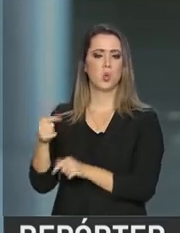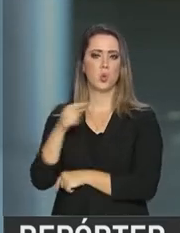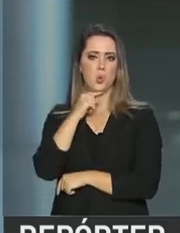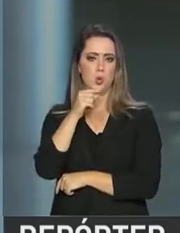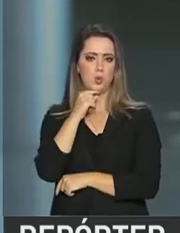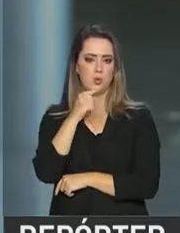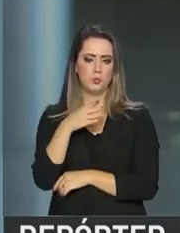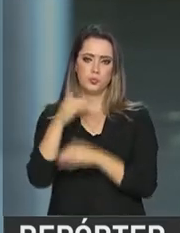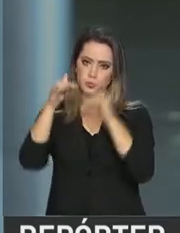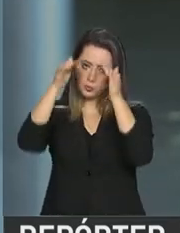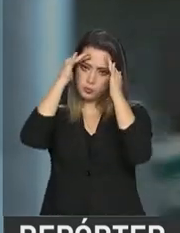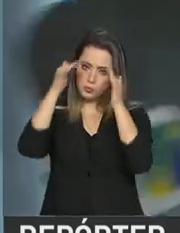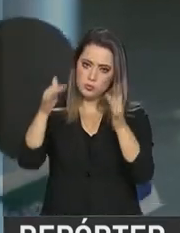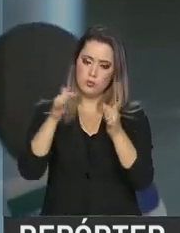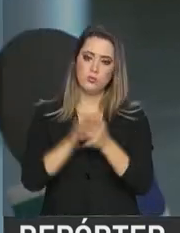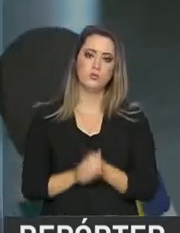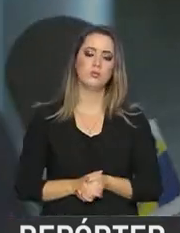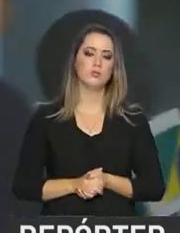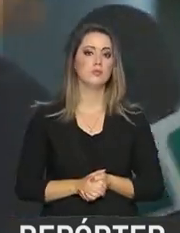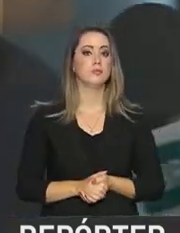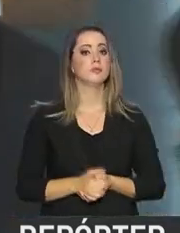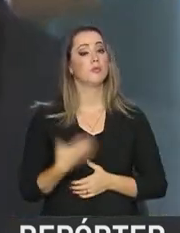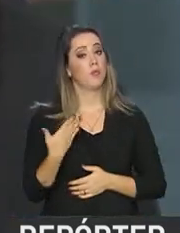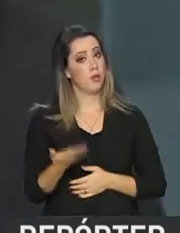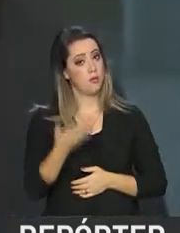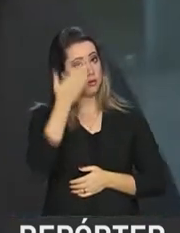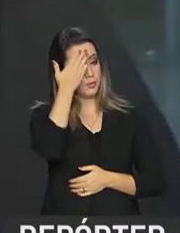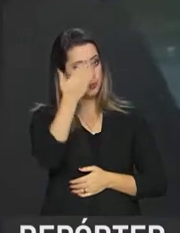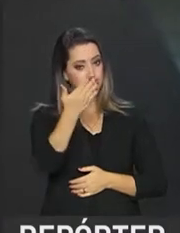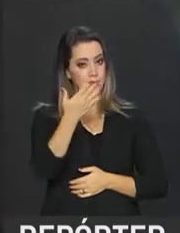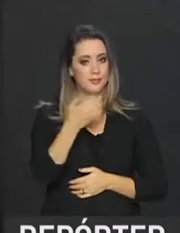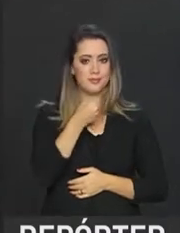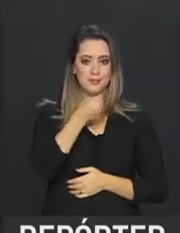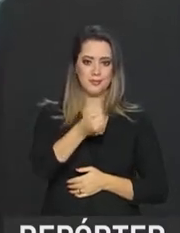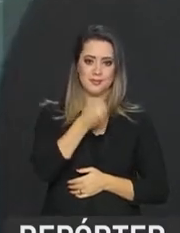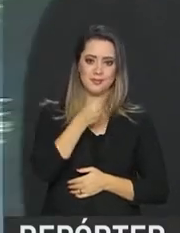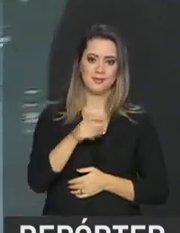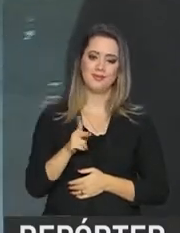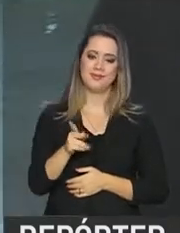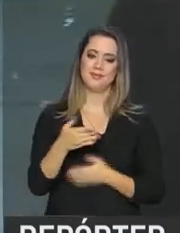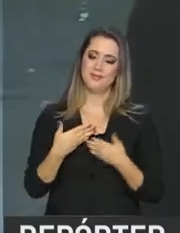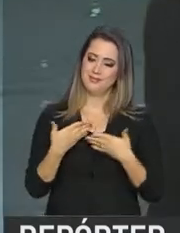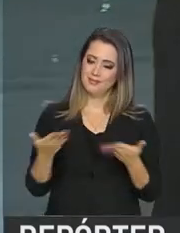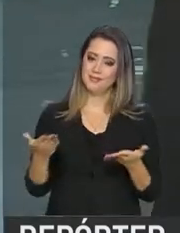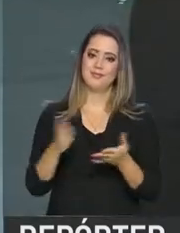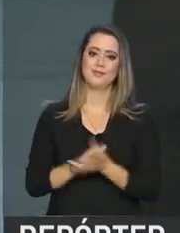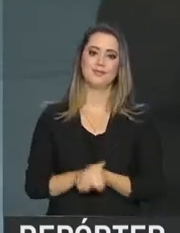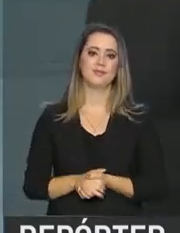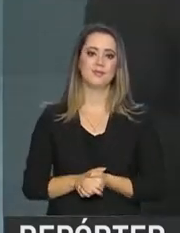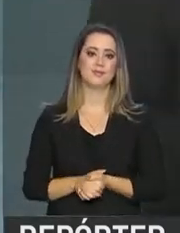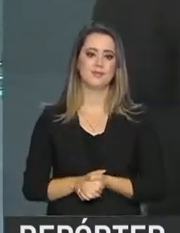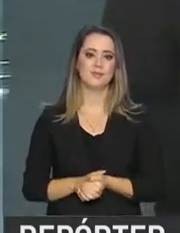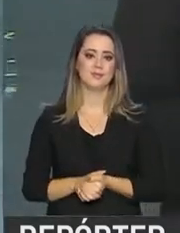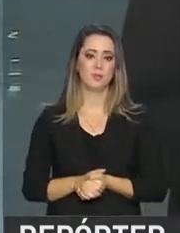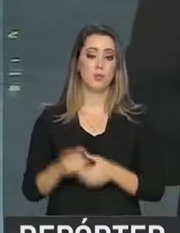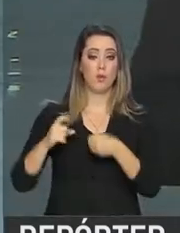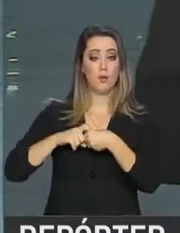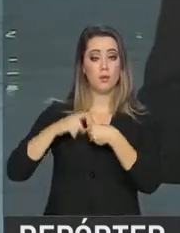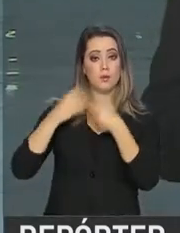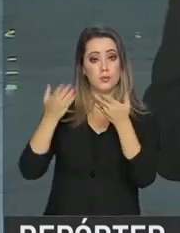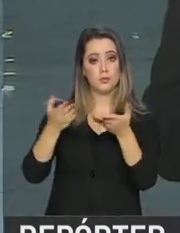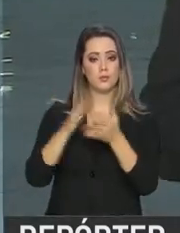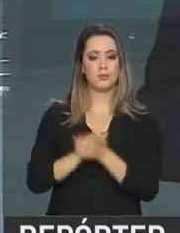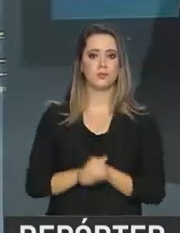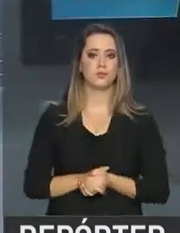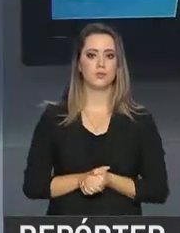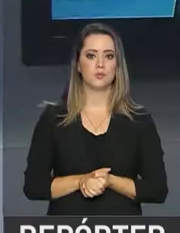acerca do cumprimento muito obrigado pela entrevista imagina estão sempre à disposição boa noite eu voto com você agora no